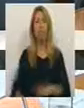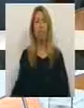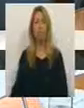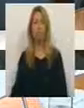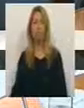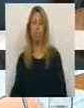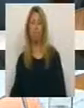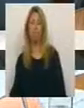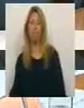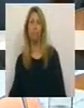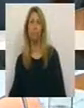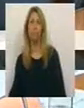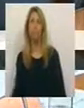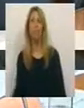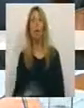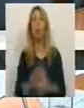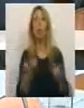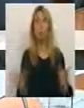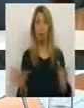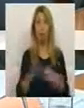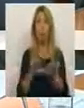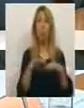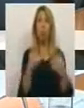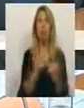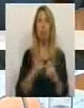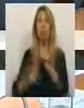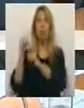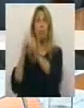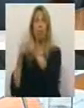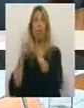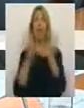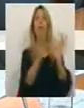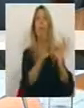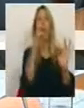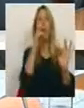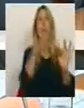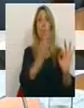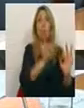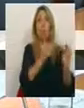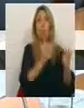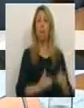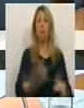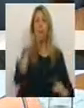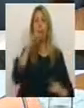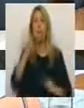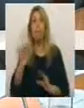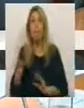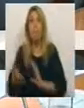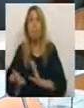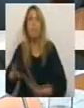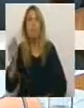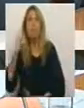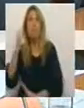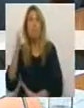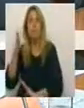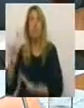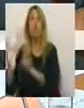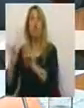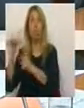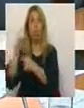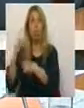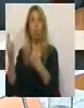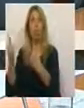vista social, é regressivo. Favorece aqueles que menos precisam. Os que mais precisam e usam os transportes públicos não são